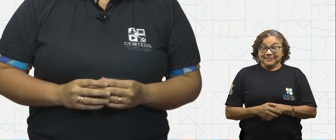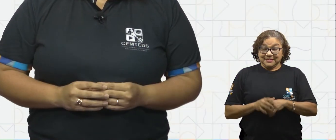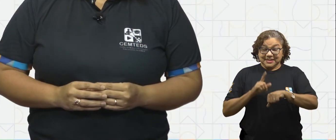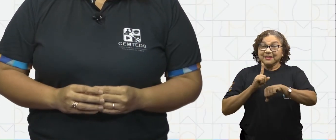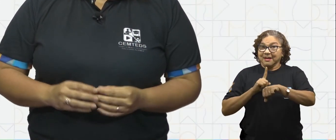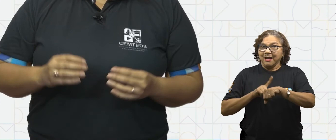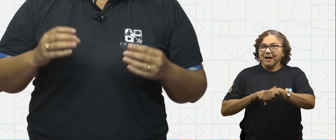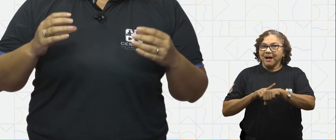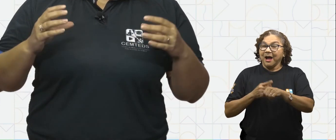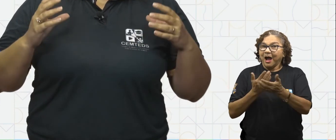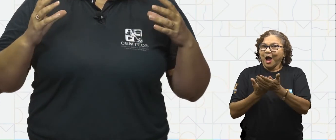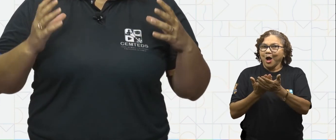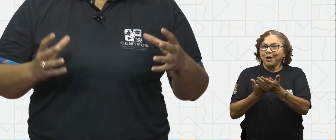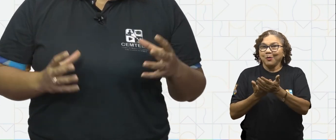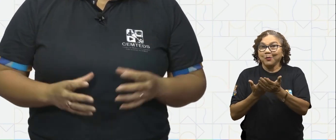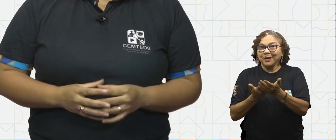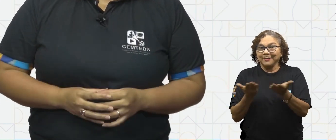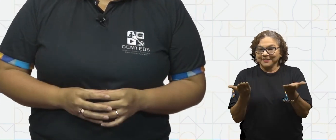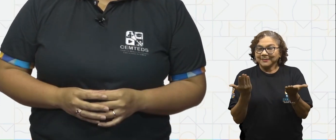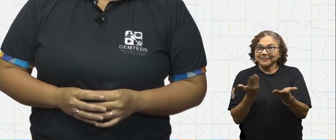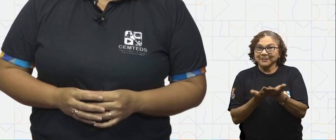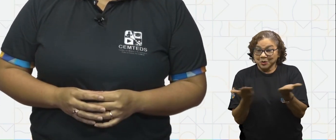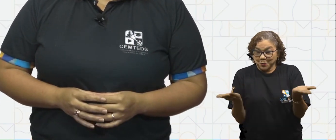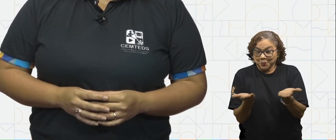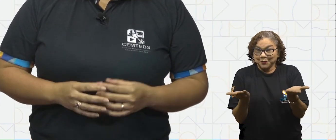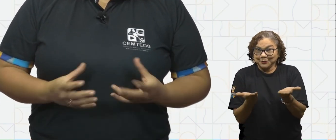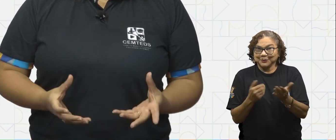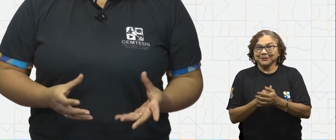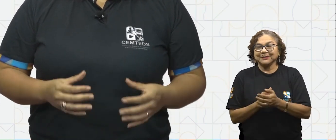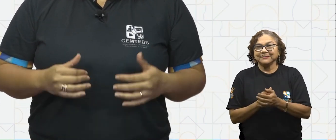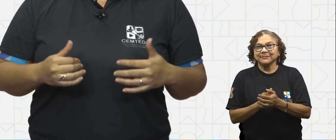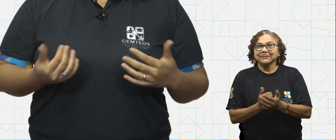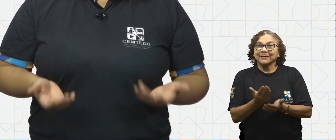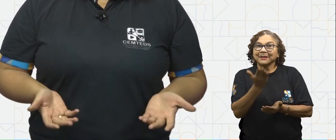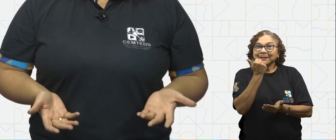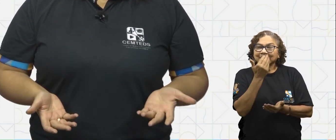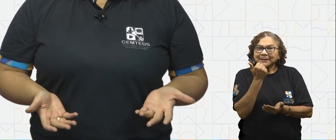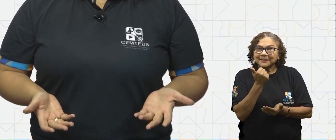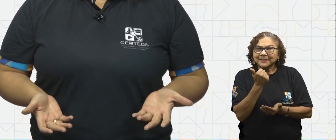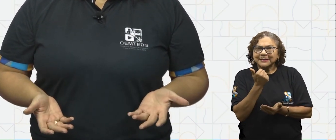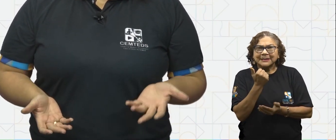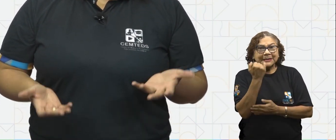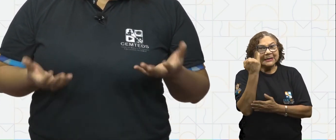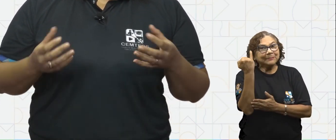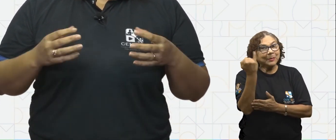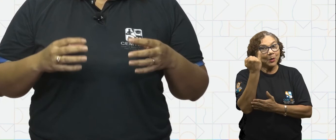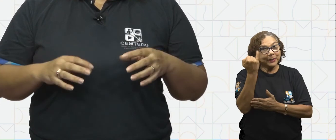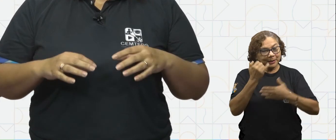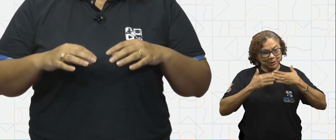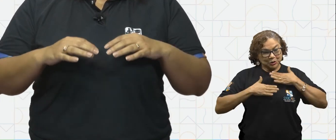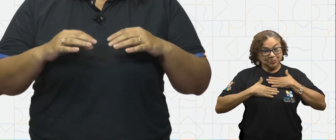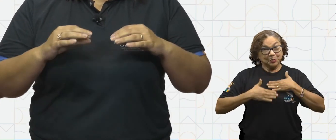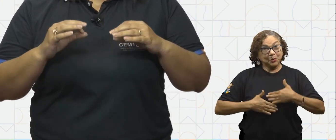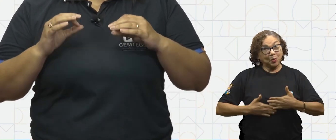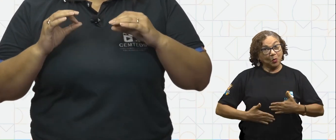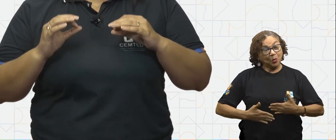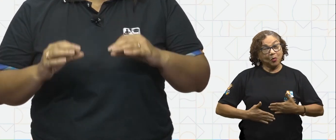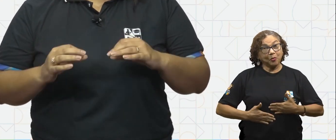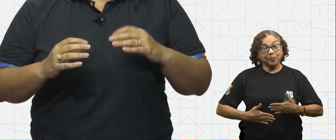Na aula de hoje, aprendemos sobre hábitos alimentares. Vimos como é importante para o corpo consumir uma